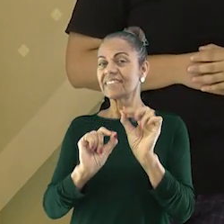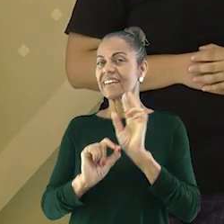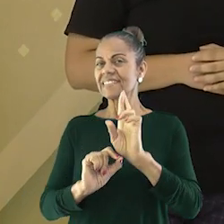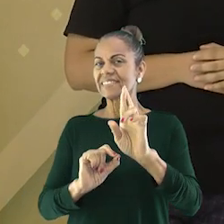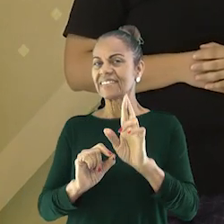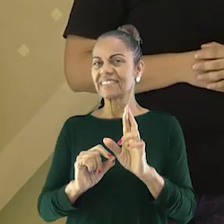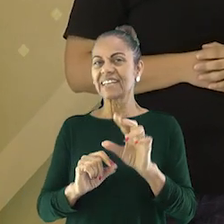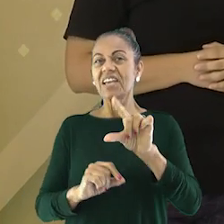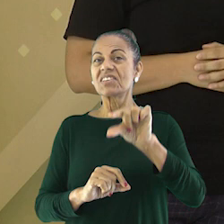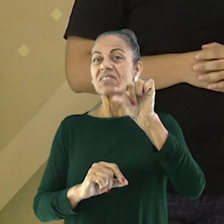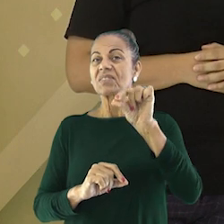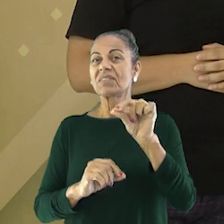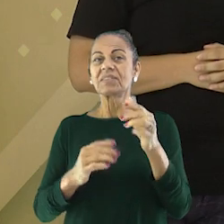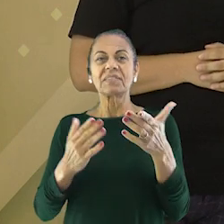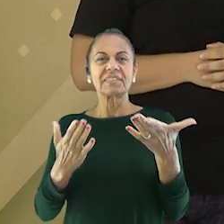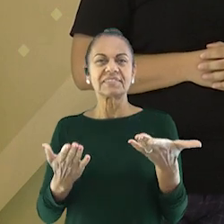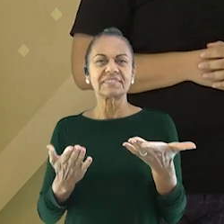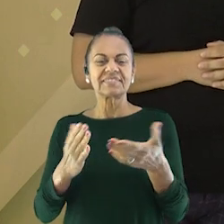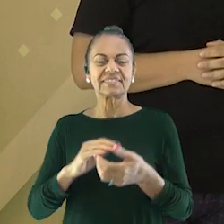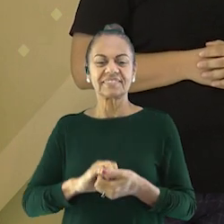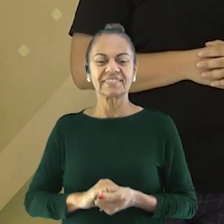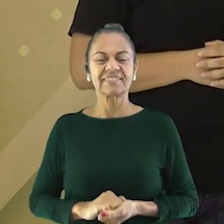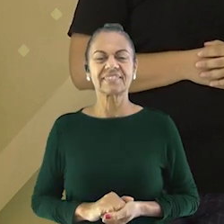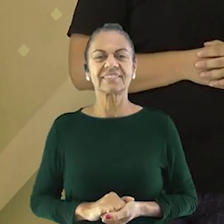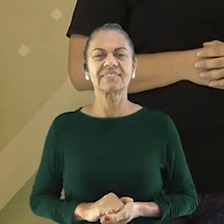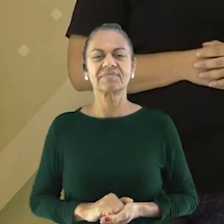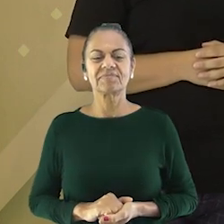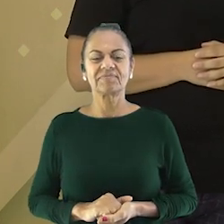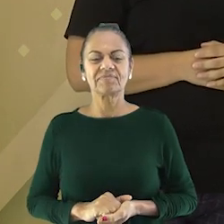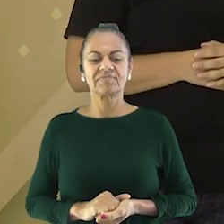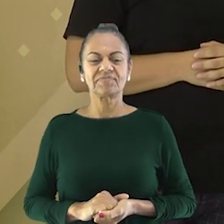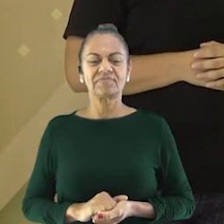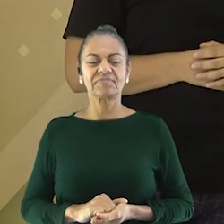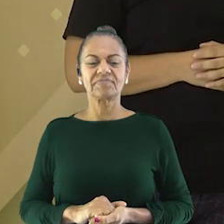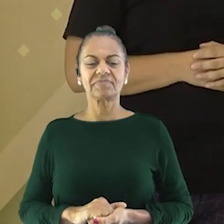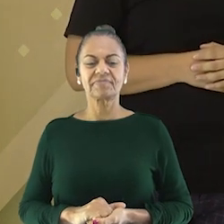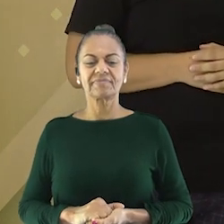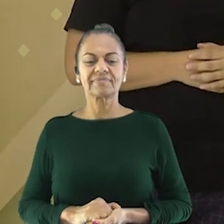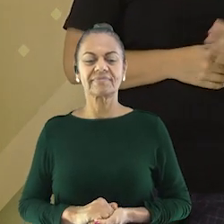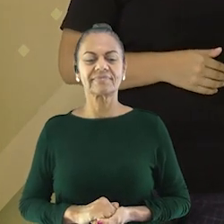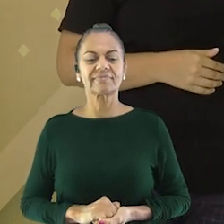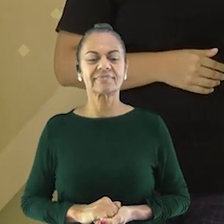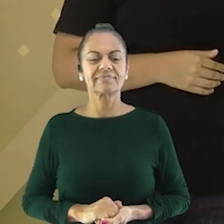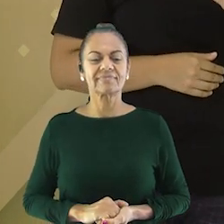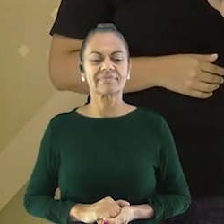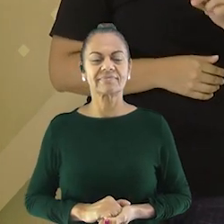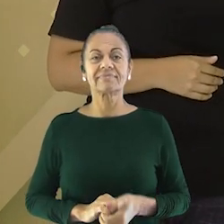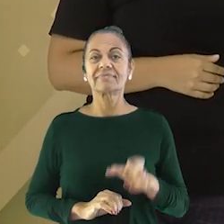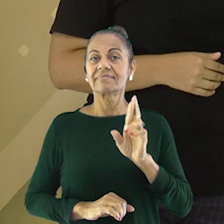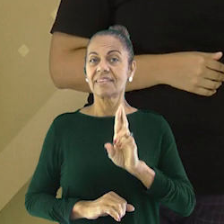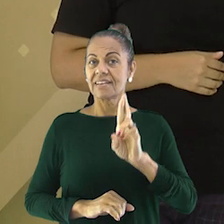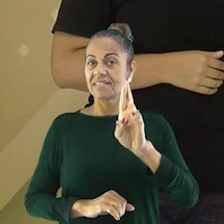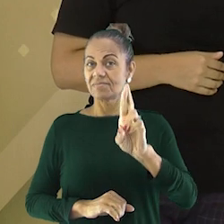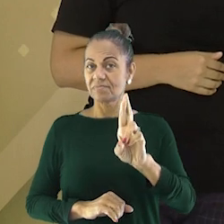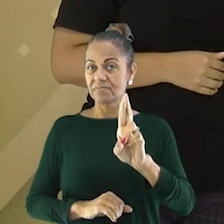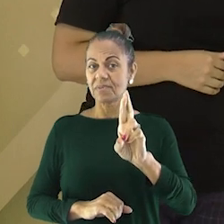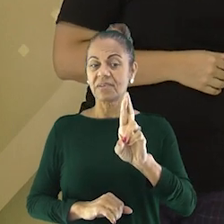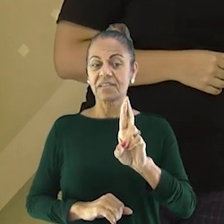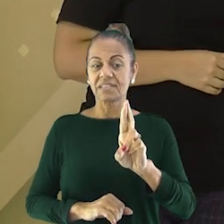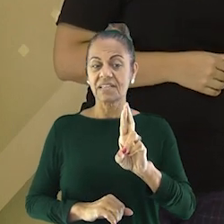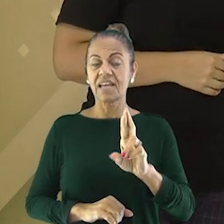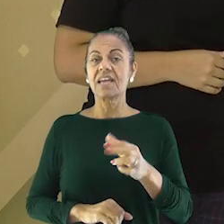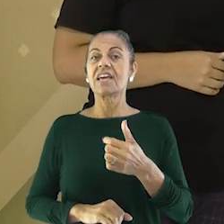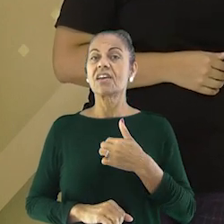prefere. E em seguida, mostrar as opções de resposta. Professora, por favor. A resposta foi: I